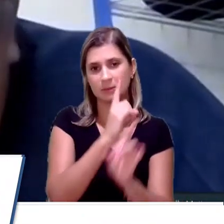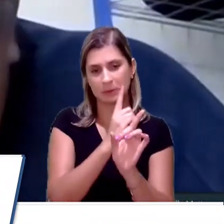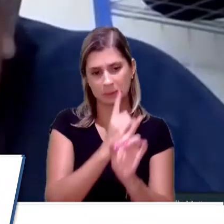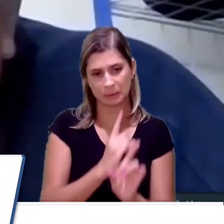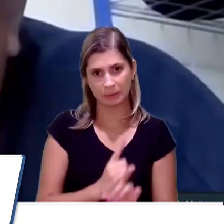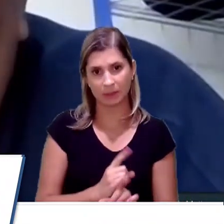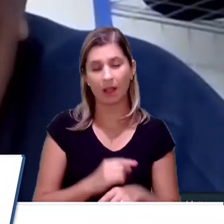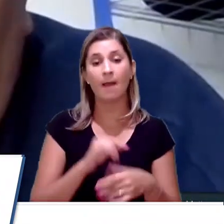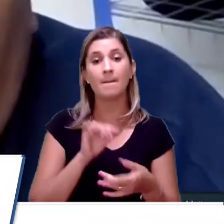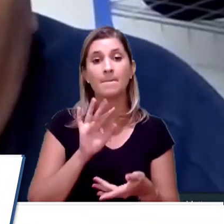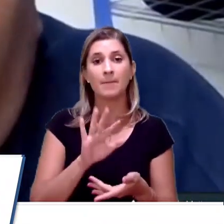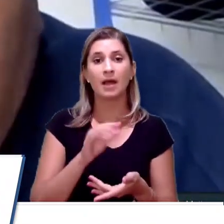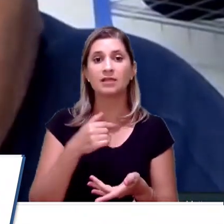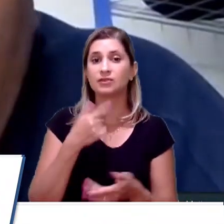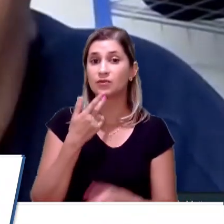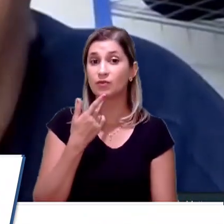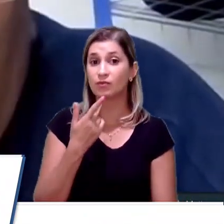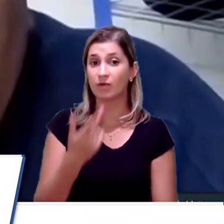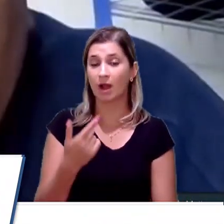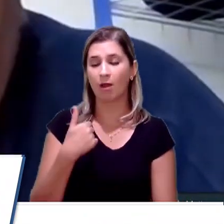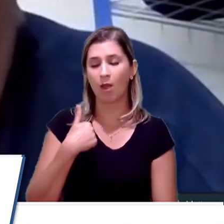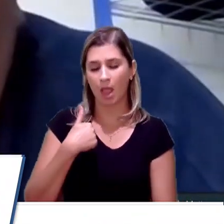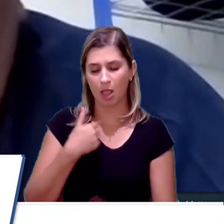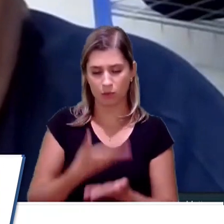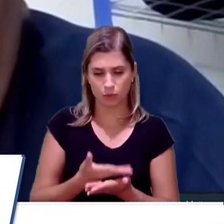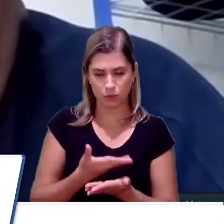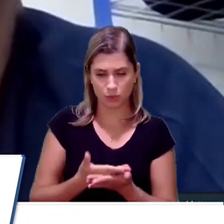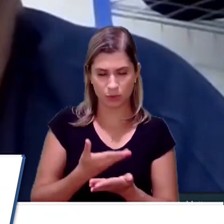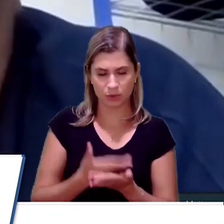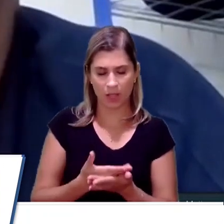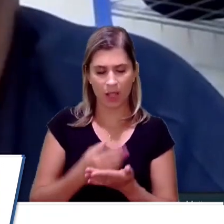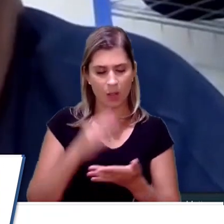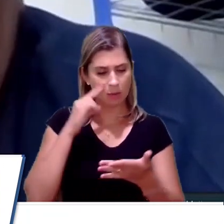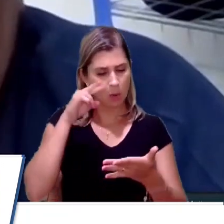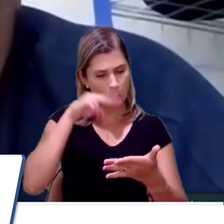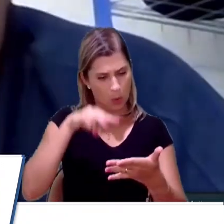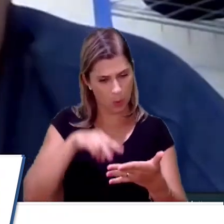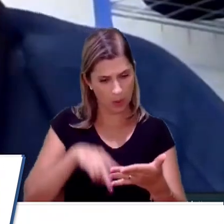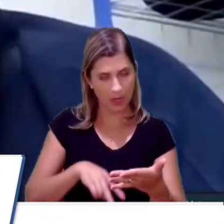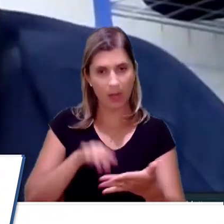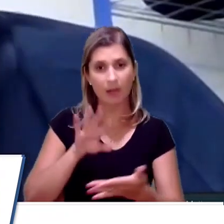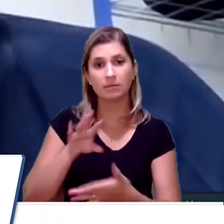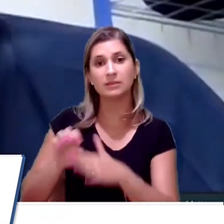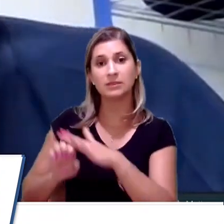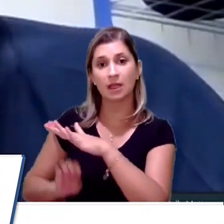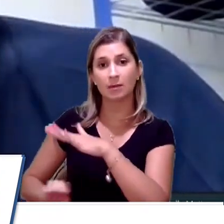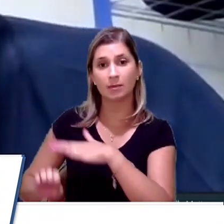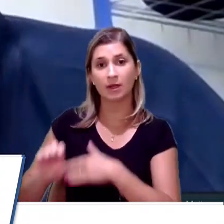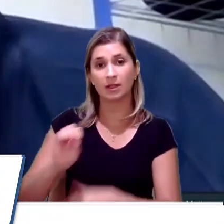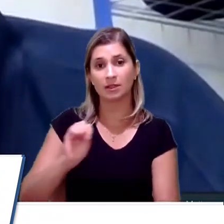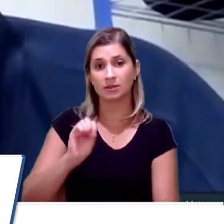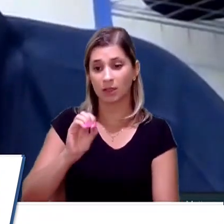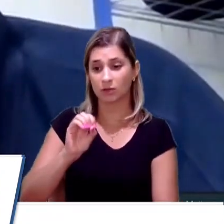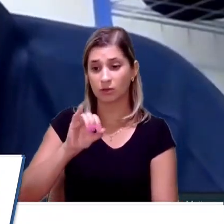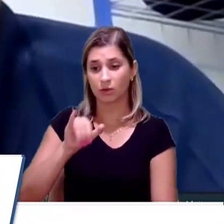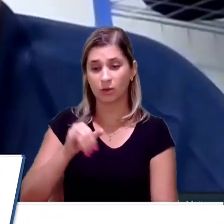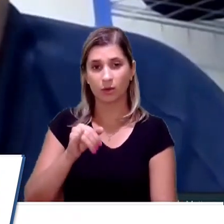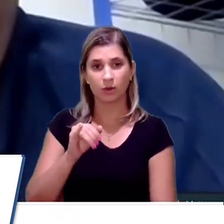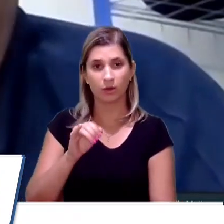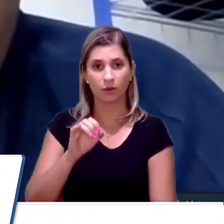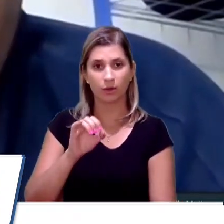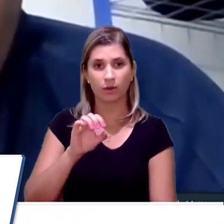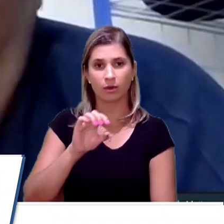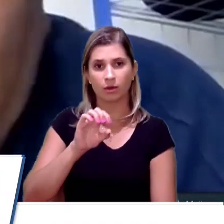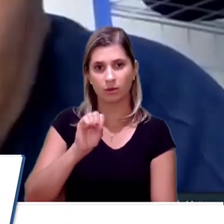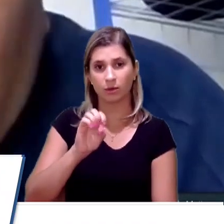falou, estudei, olhei. Agora, a empresa São José, ela é o seguinte, só